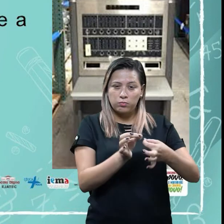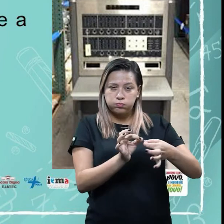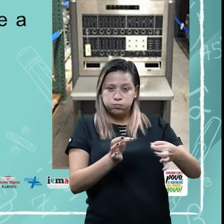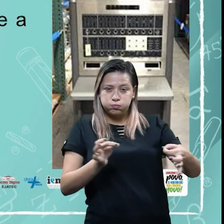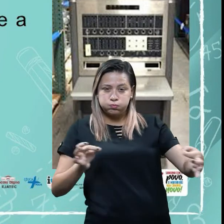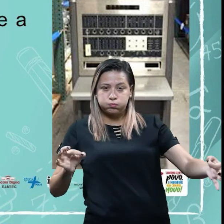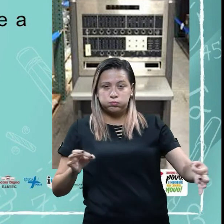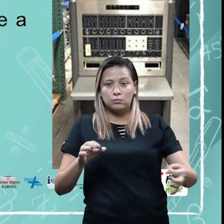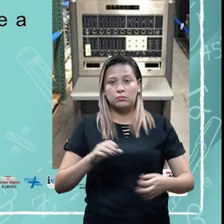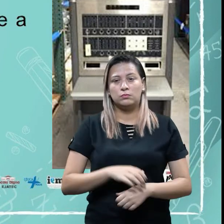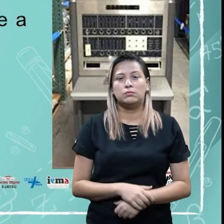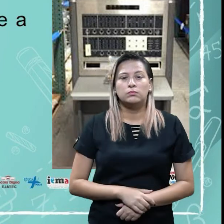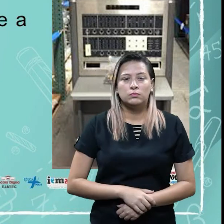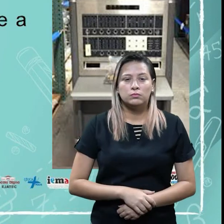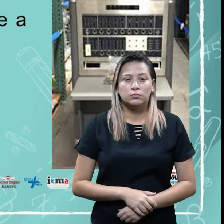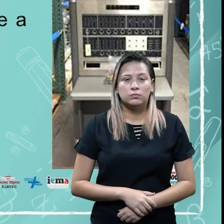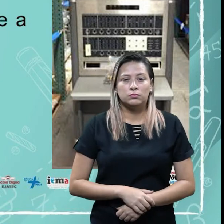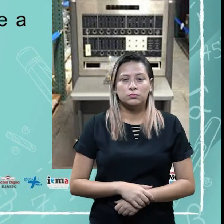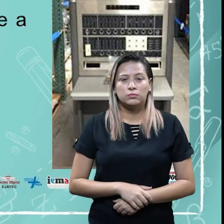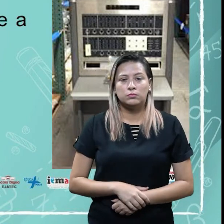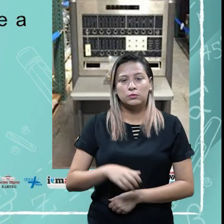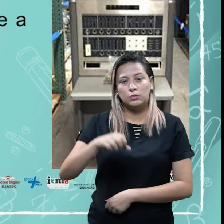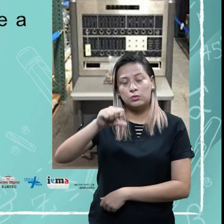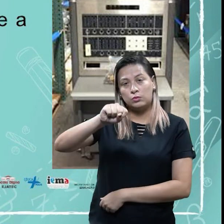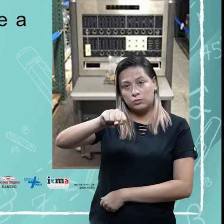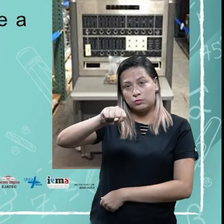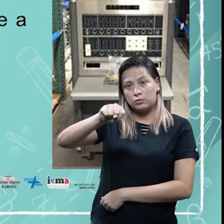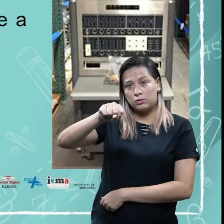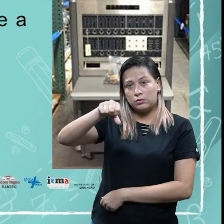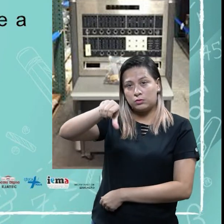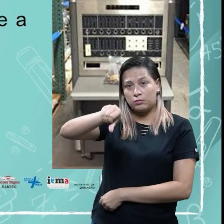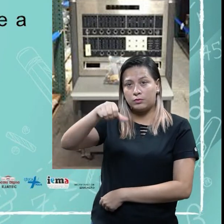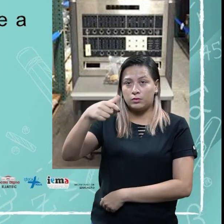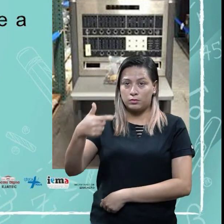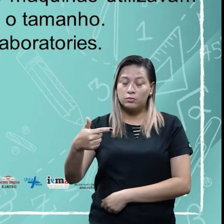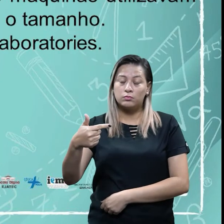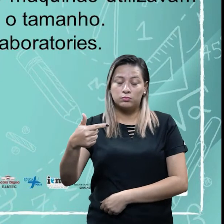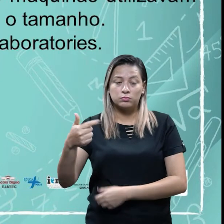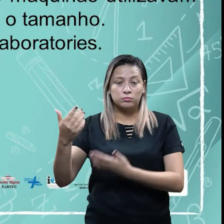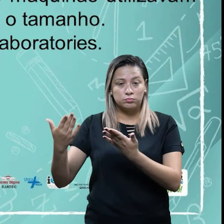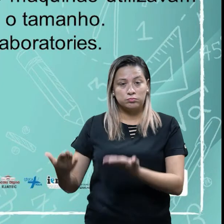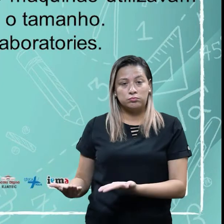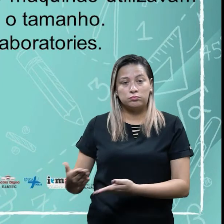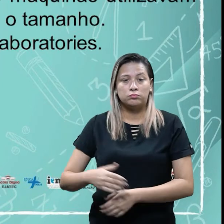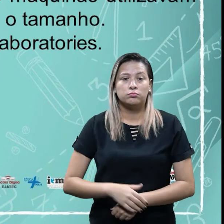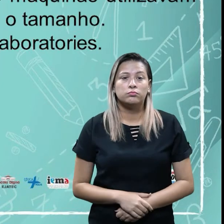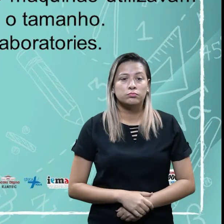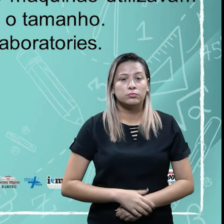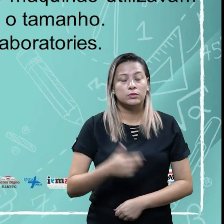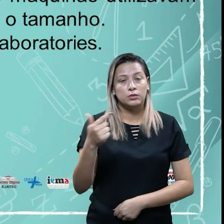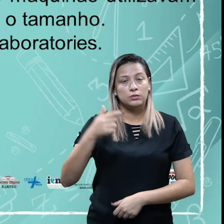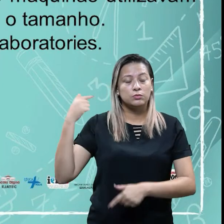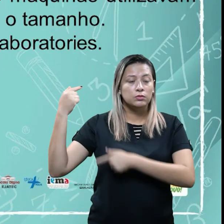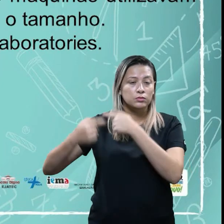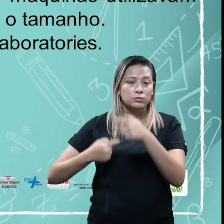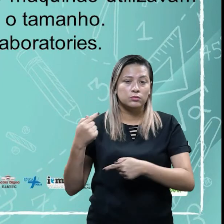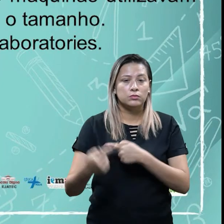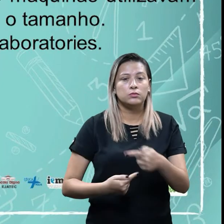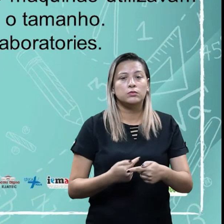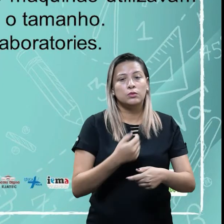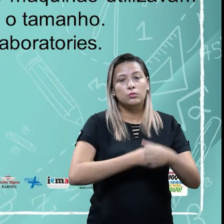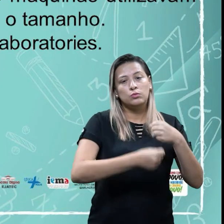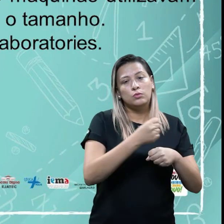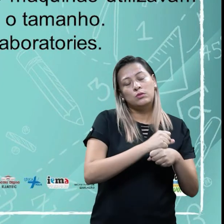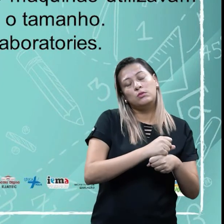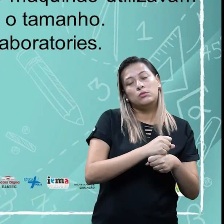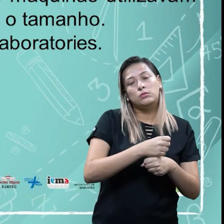era de menos de 1 tonelada, 892 kg. Já a segunda geração vai de